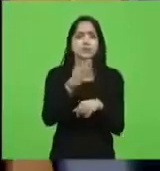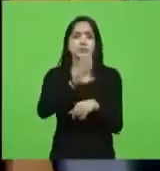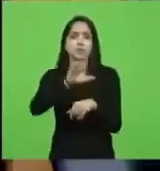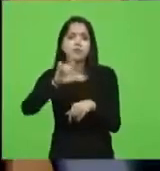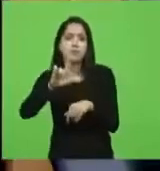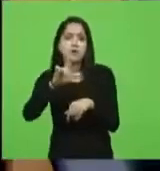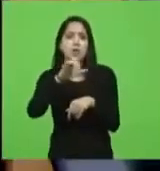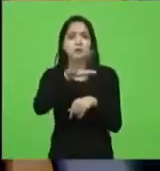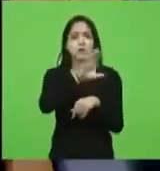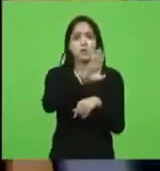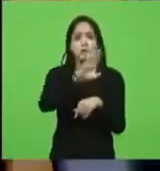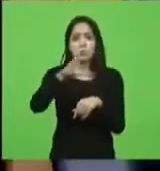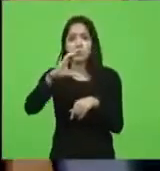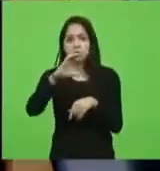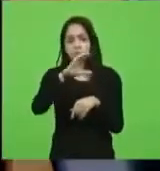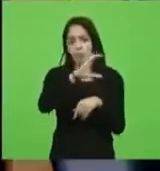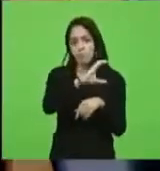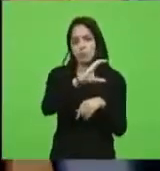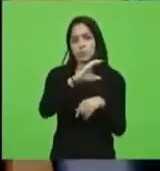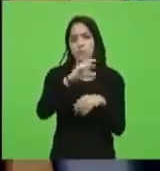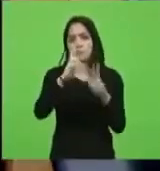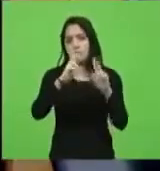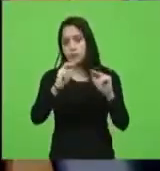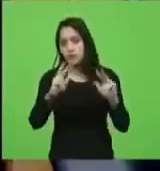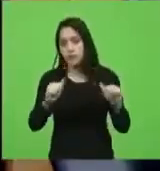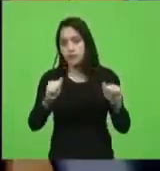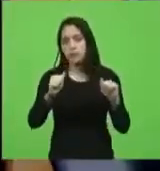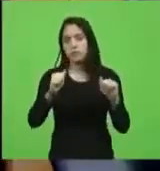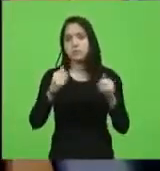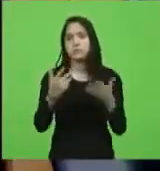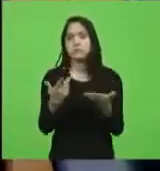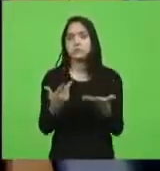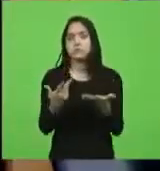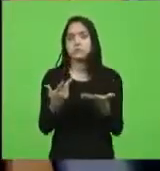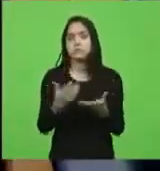Camboriú, Balneário Camboriú, Florianópolis. E